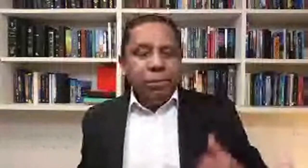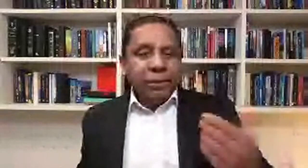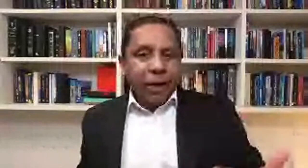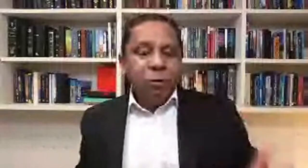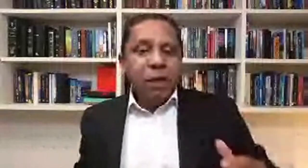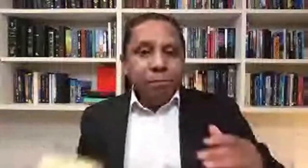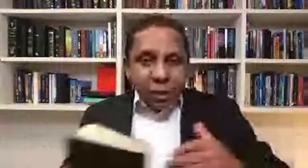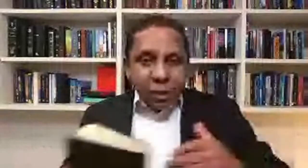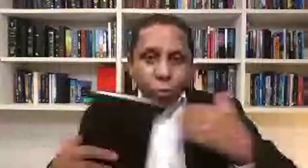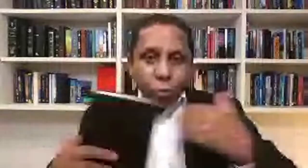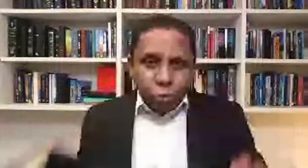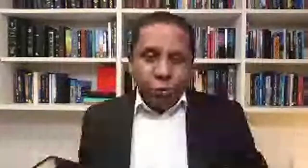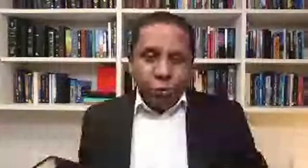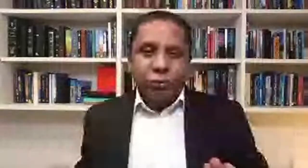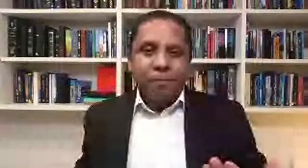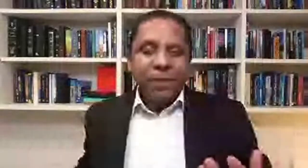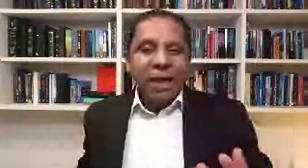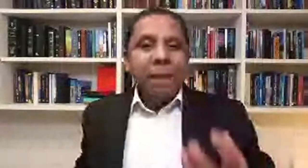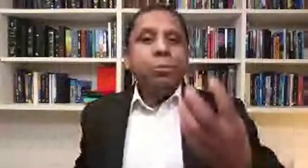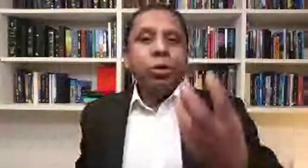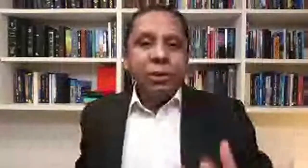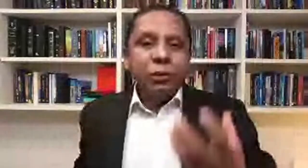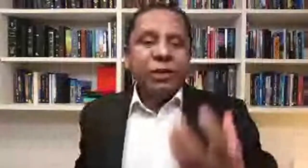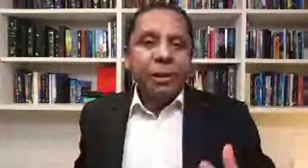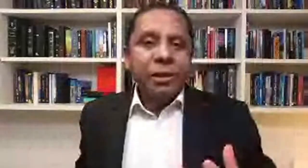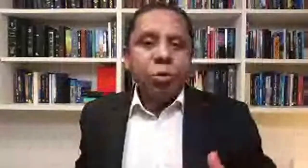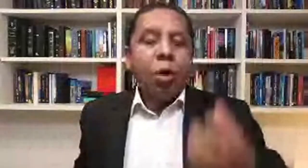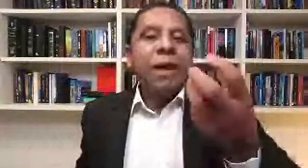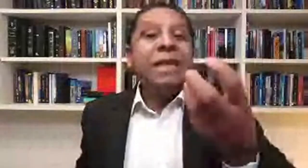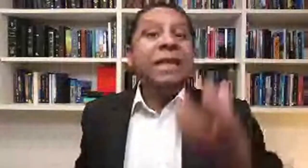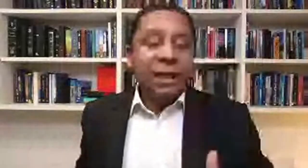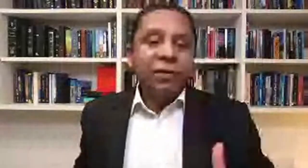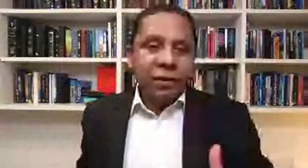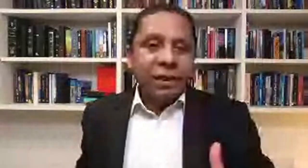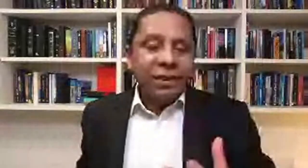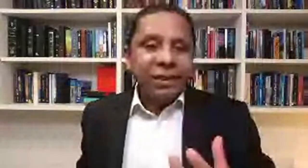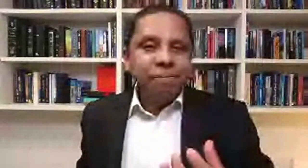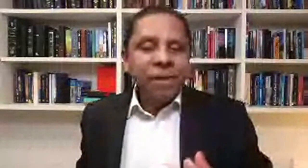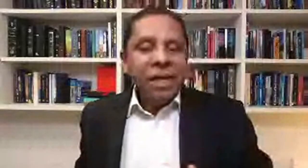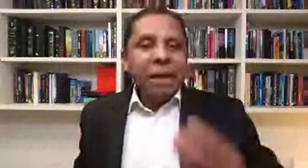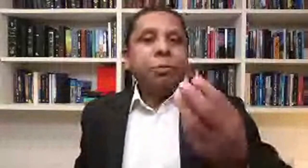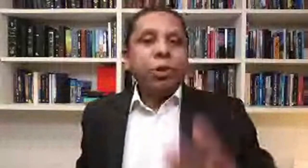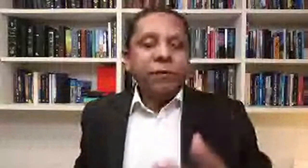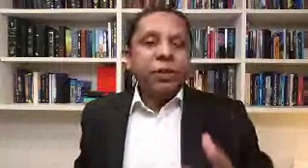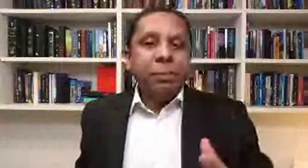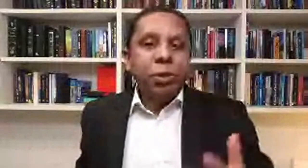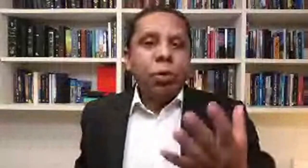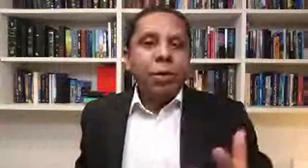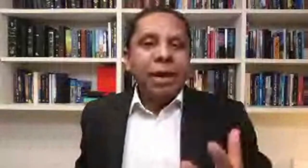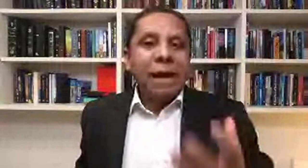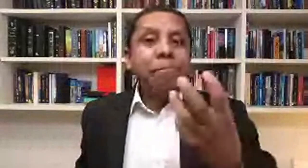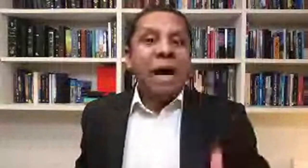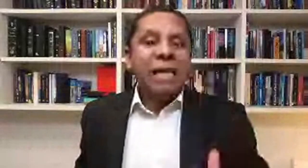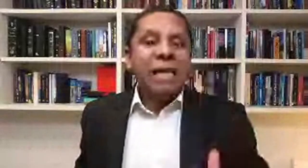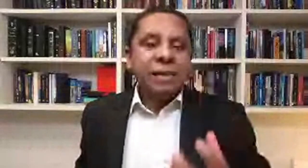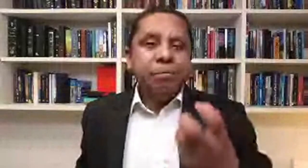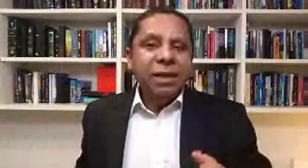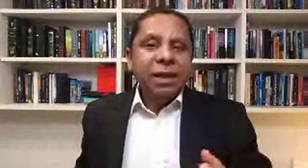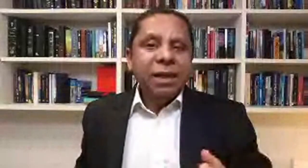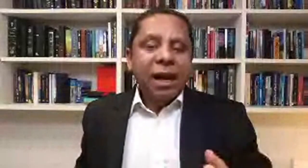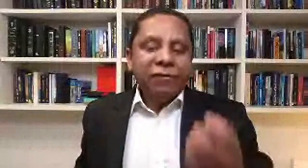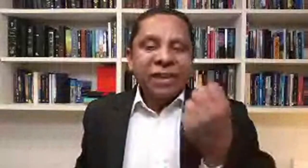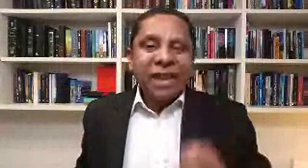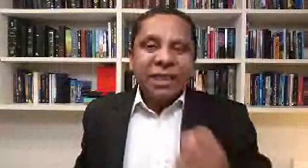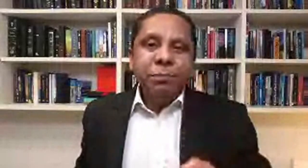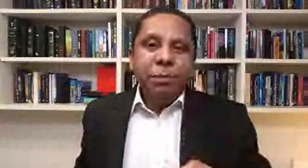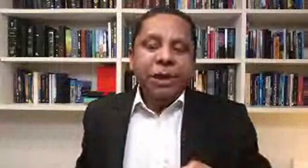entender a Bíblia e tal, mesmo com tudo isso, é possível saber qual é a igreja verdadeira. É possível saber qual é a base